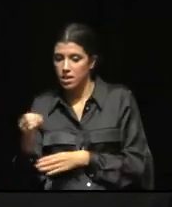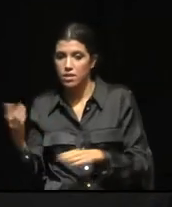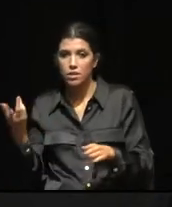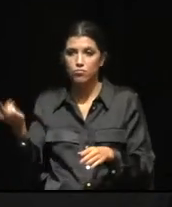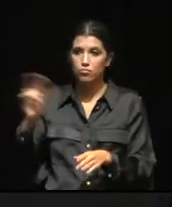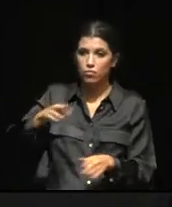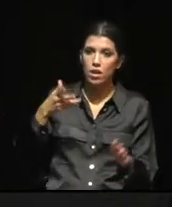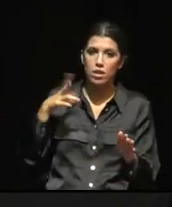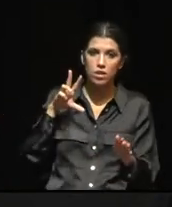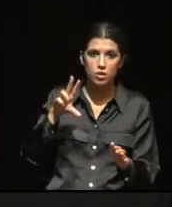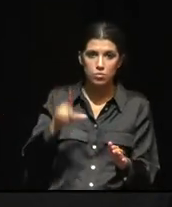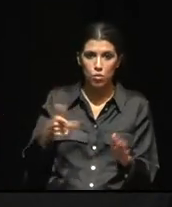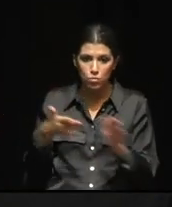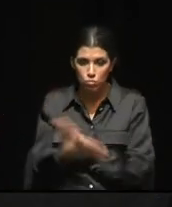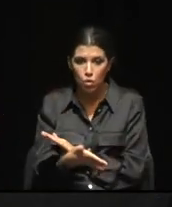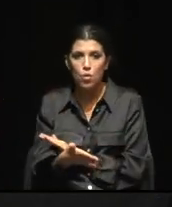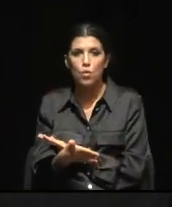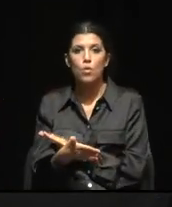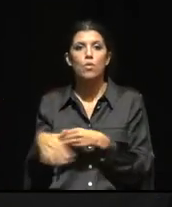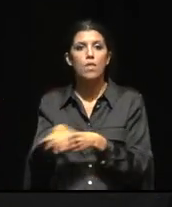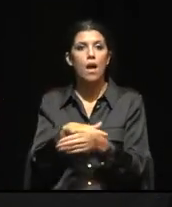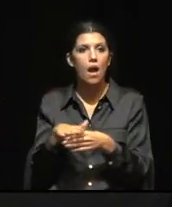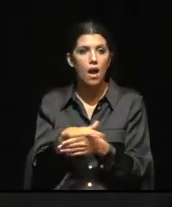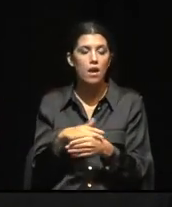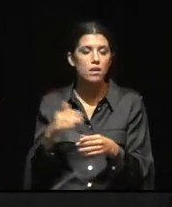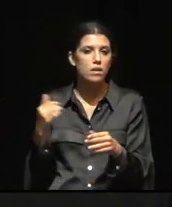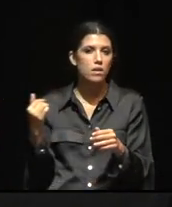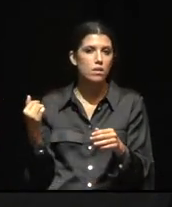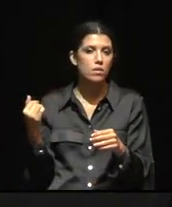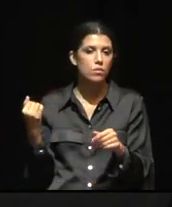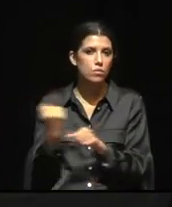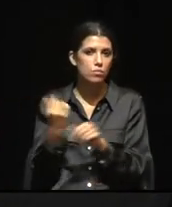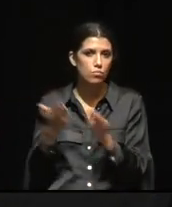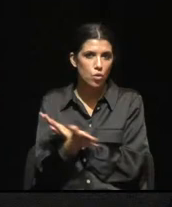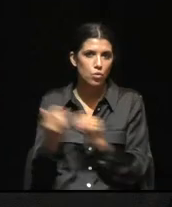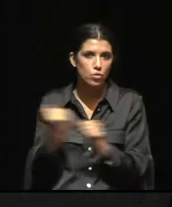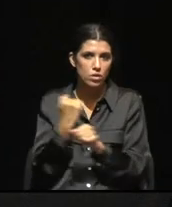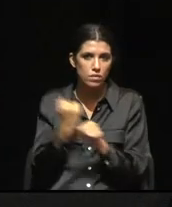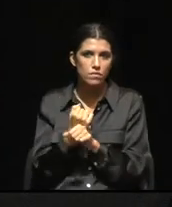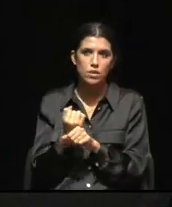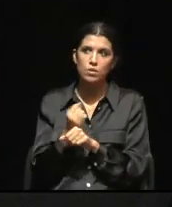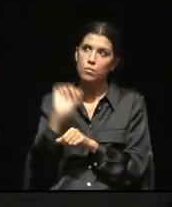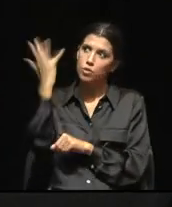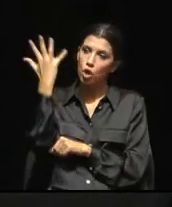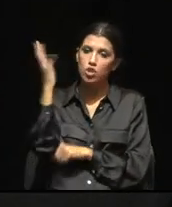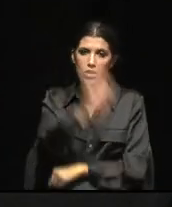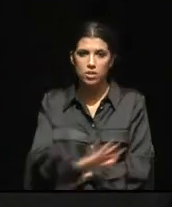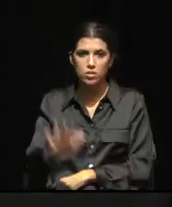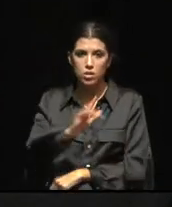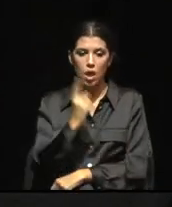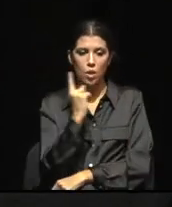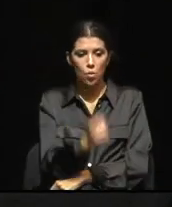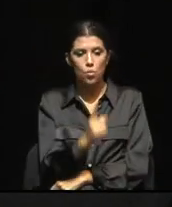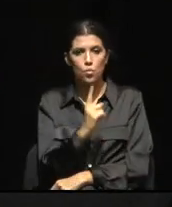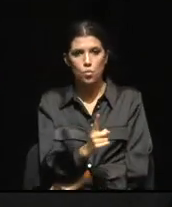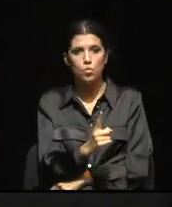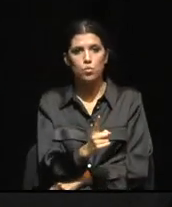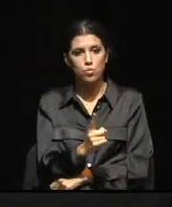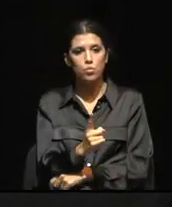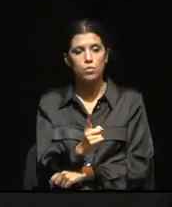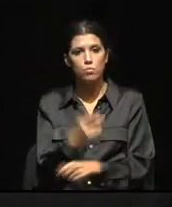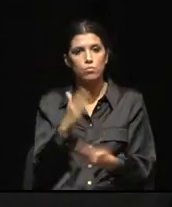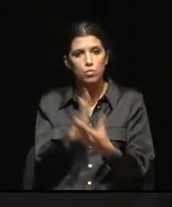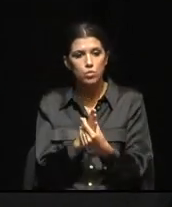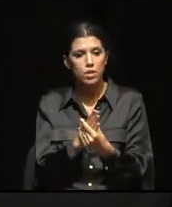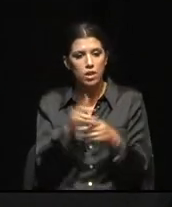integrado na área de instrumentos meteorológicos do serviço eh meteorológico Nacional incumbido de expandir e aperfeiçoar os